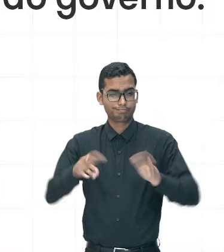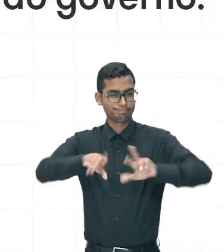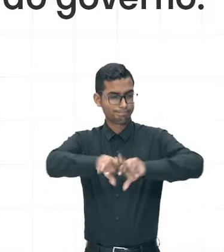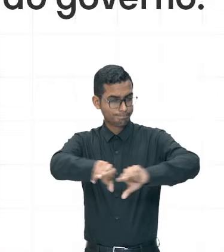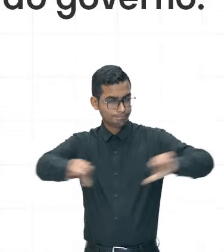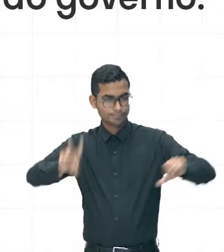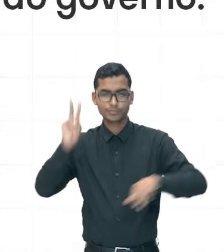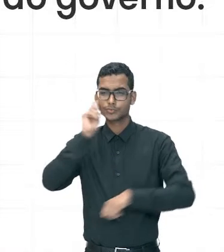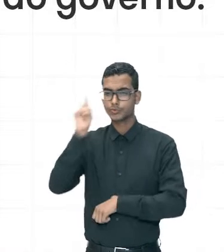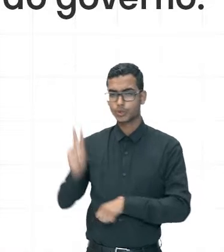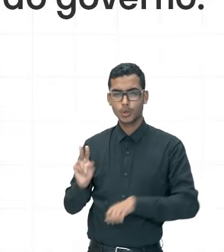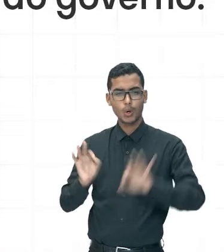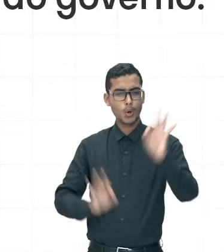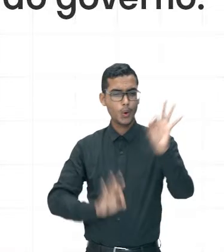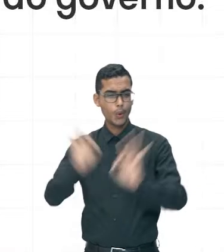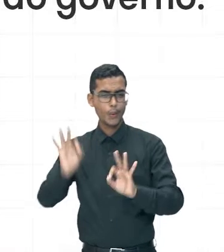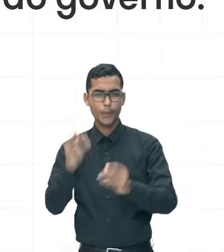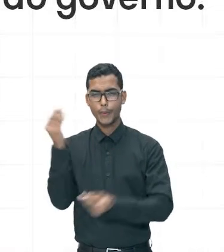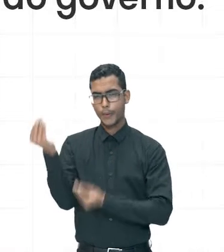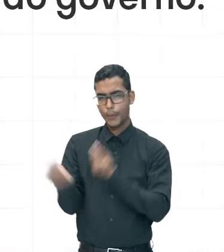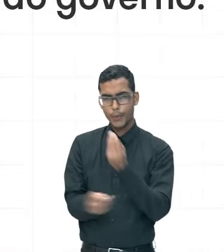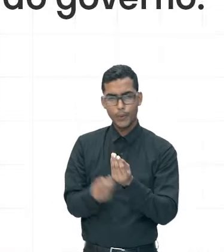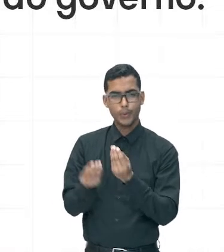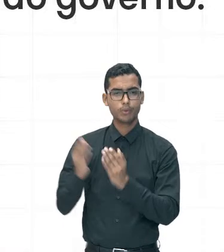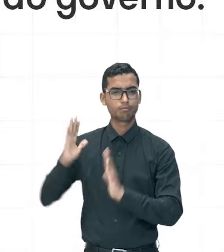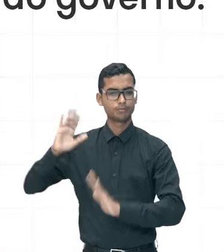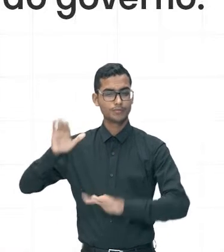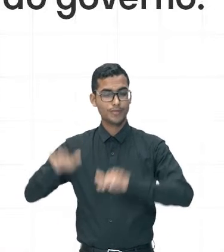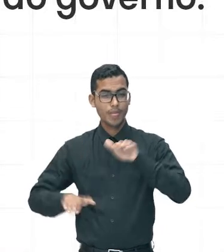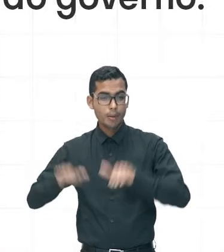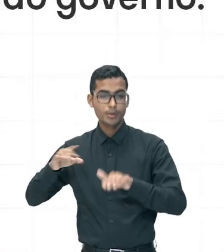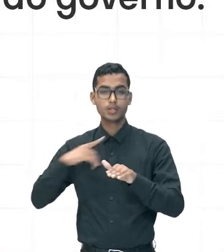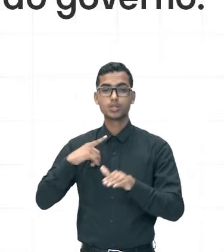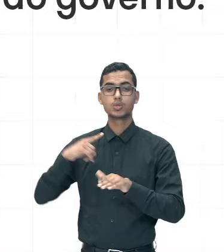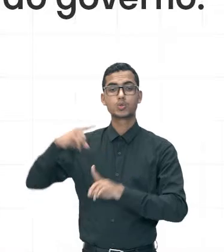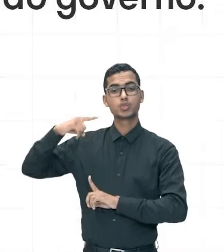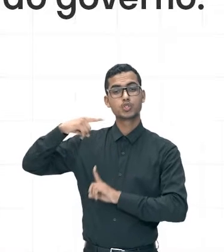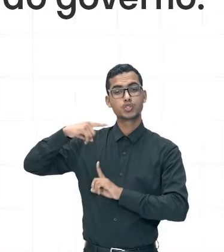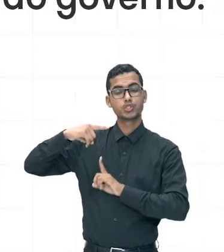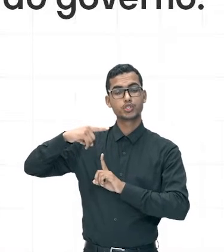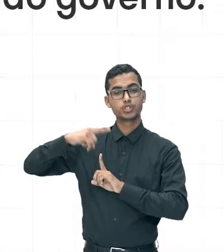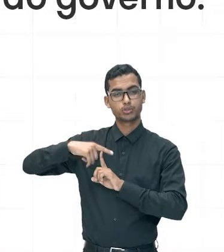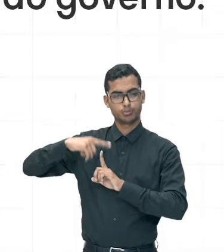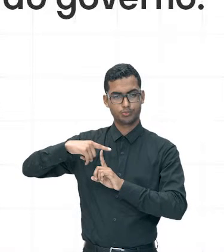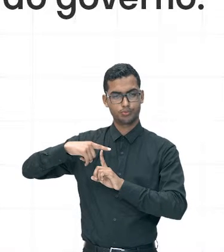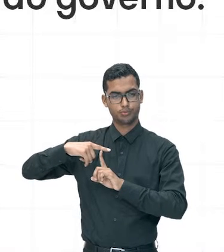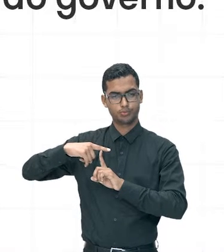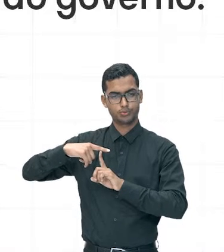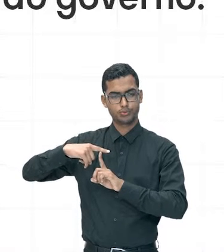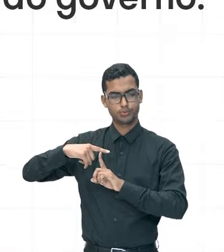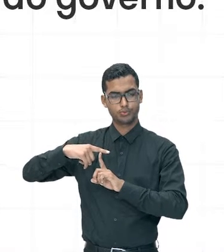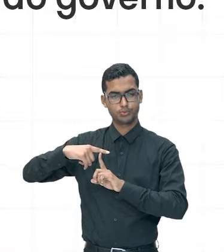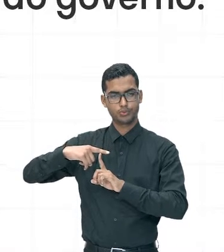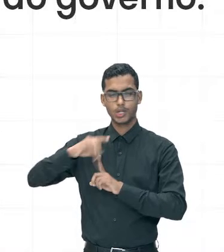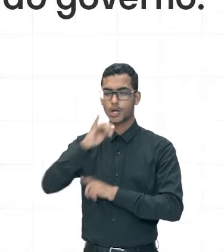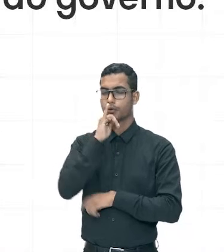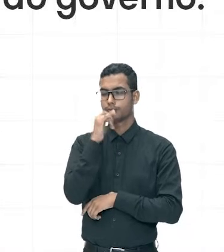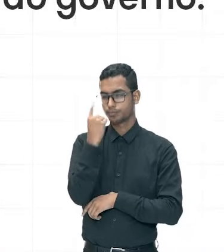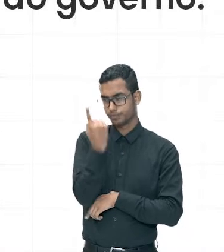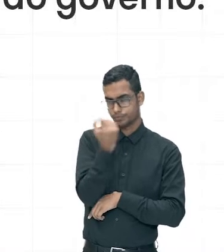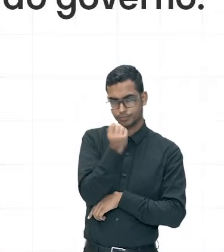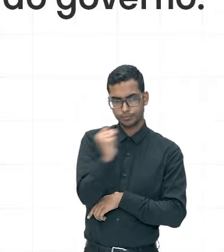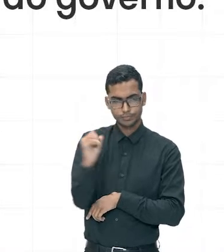vão ser organizadas e divididas de acordo com o seu tipo de fonte. Lá pelos anos de 1800,